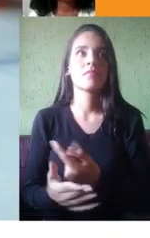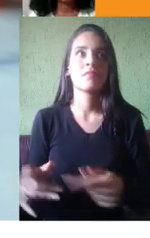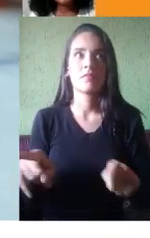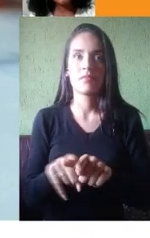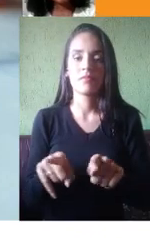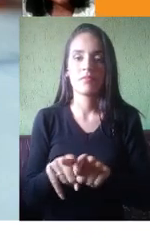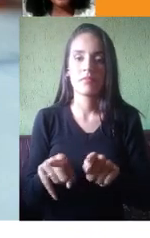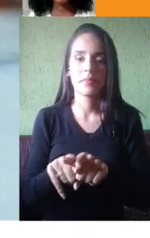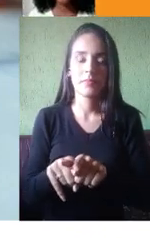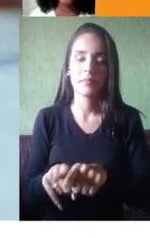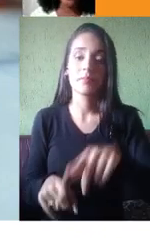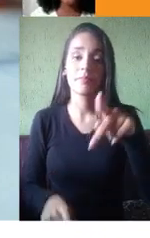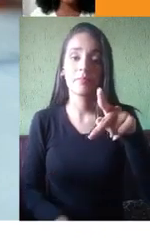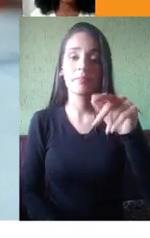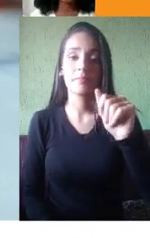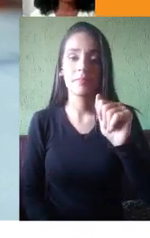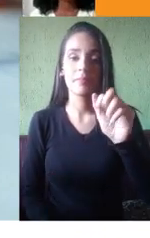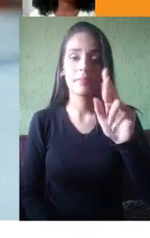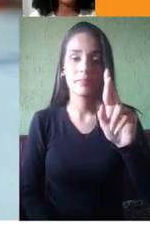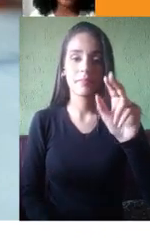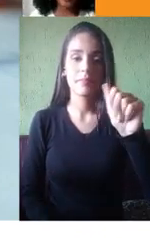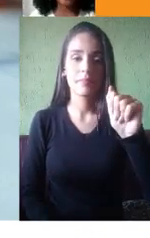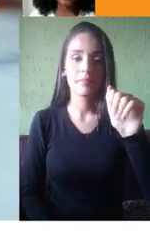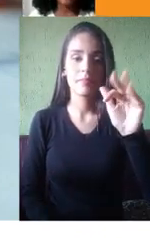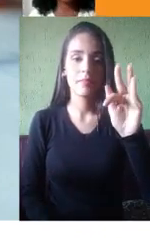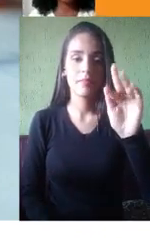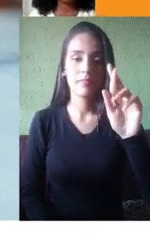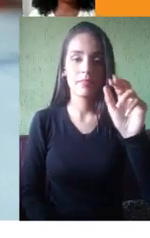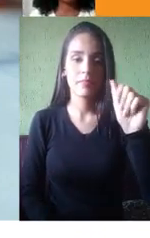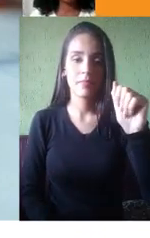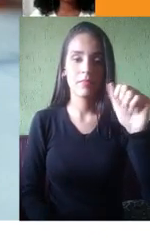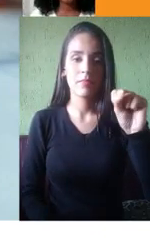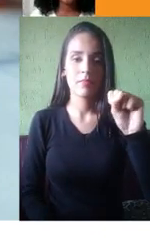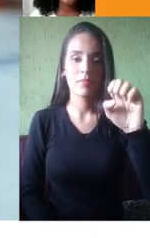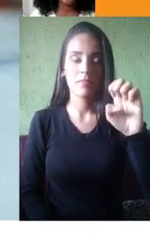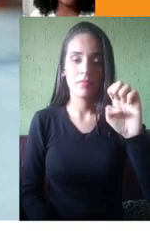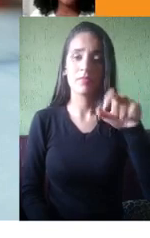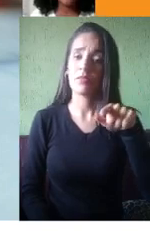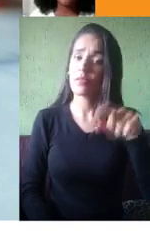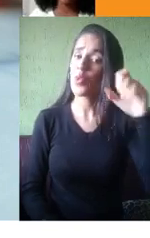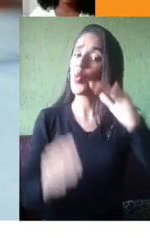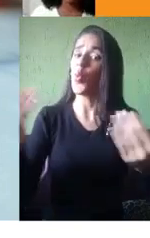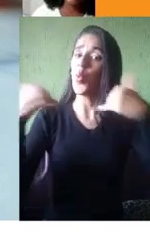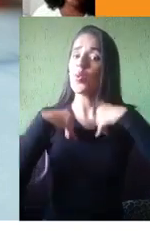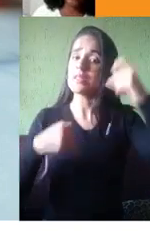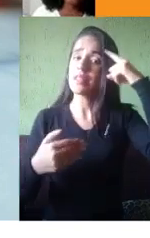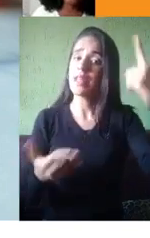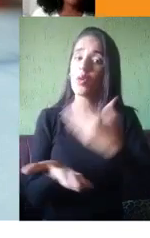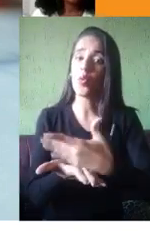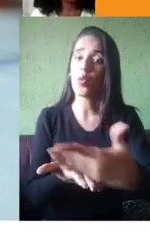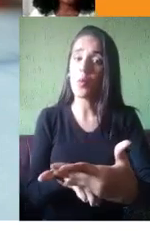não vai simplesmente copiar e colar, você não vai simplesmente escrever a tese, mas você vai trazer a mesma ideia da introdução